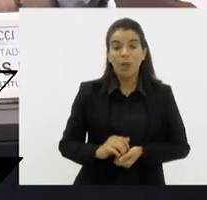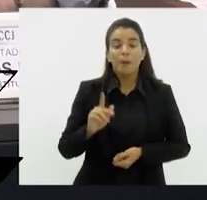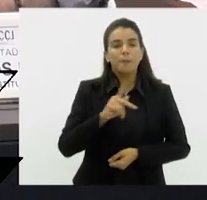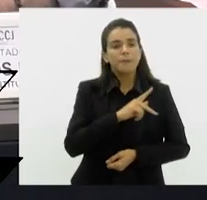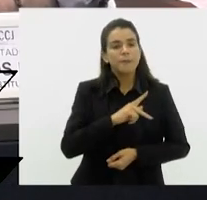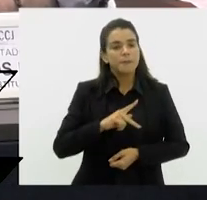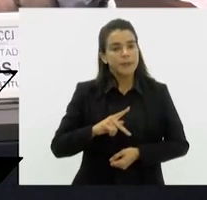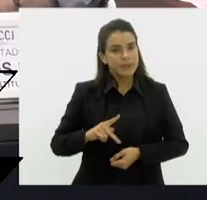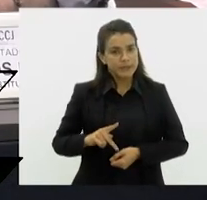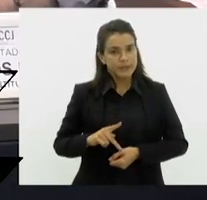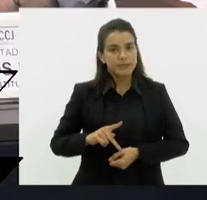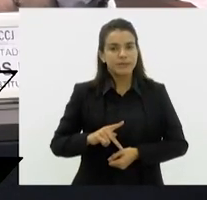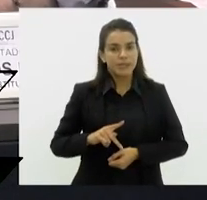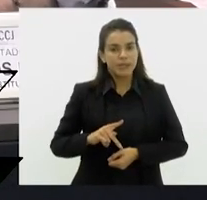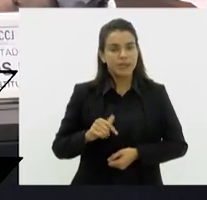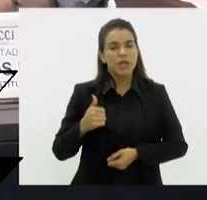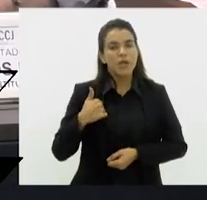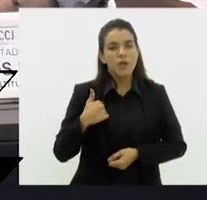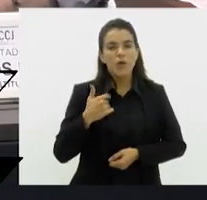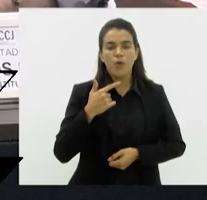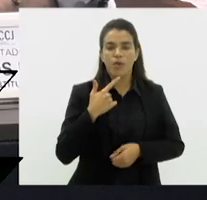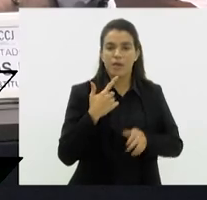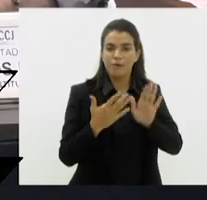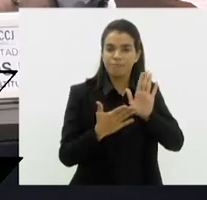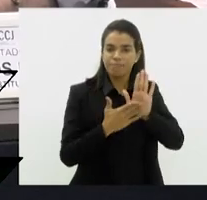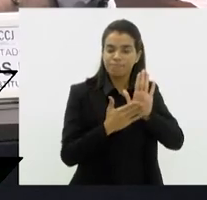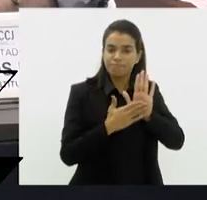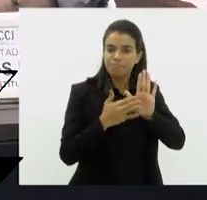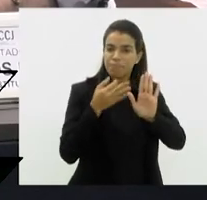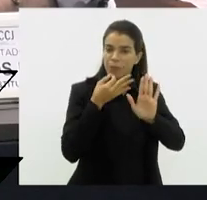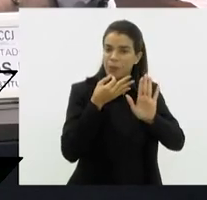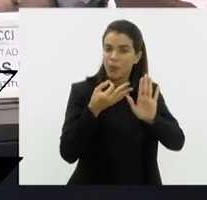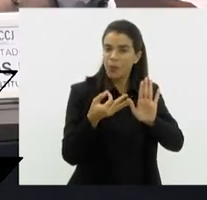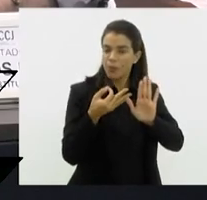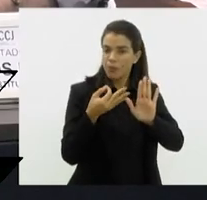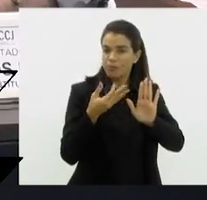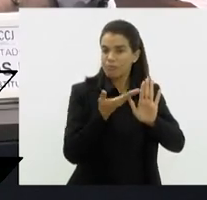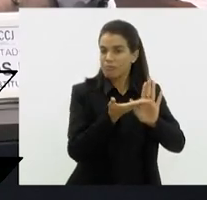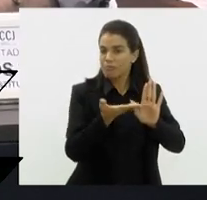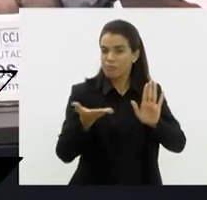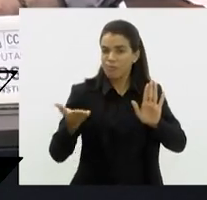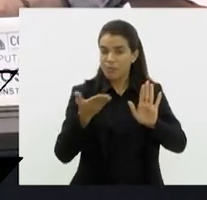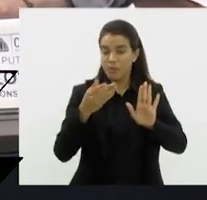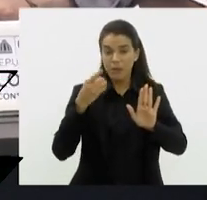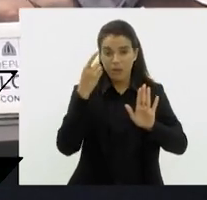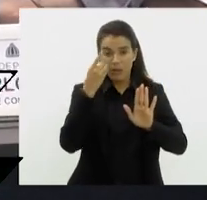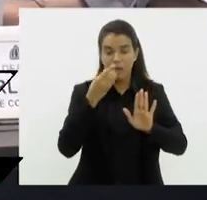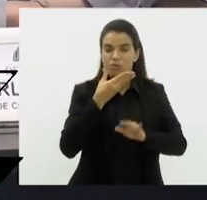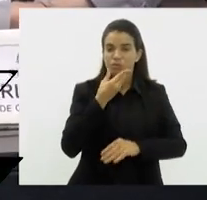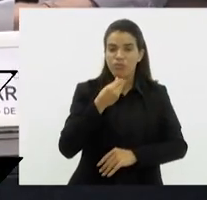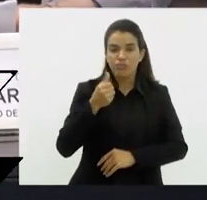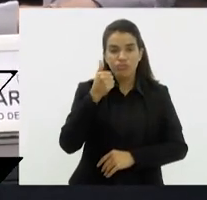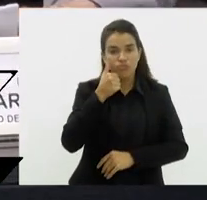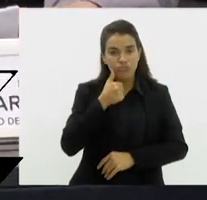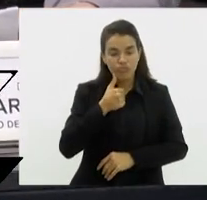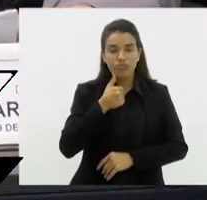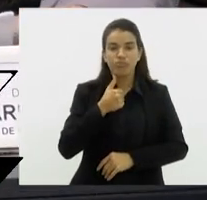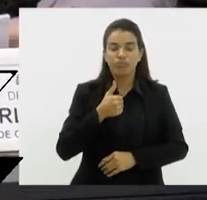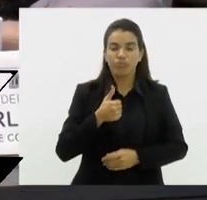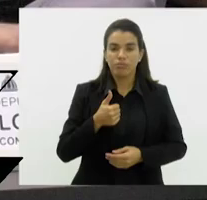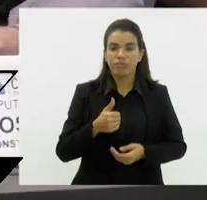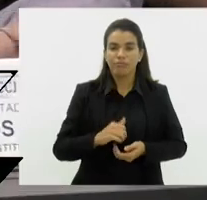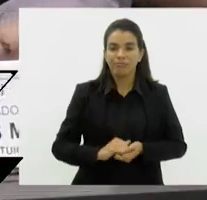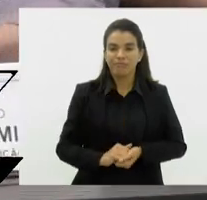Presidente, eu ia propor para os deputados e deputadas, veja